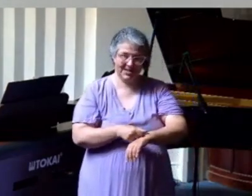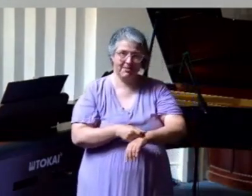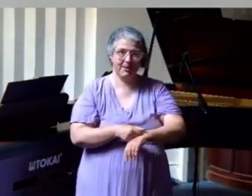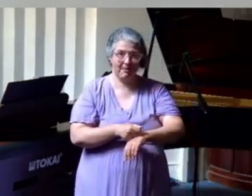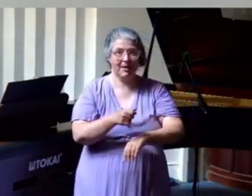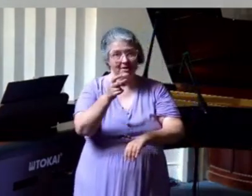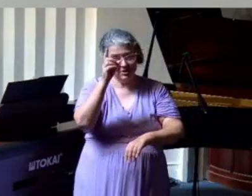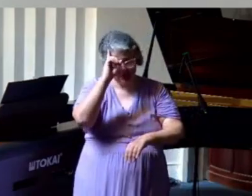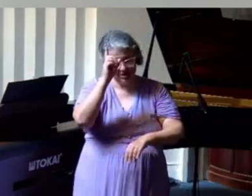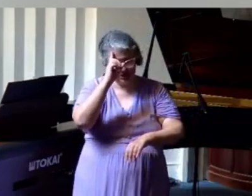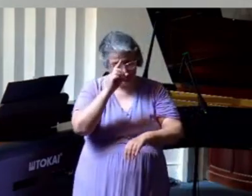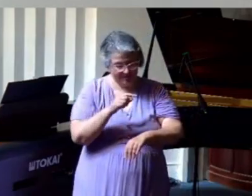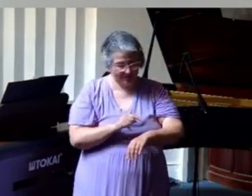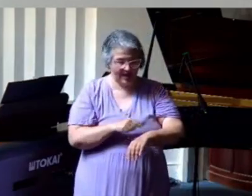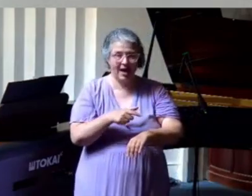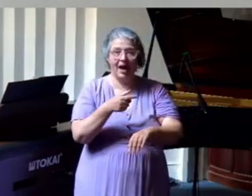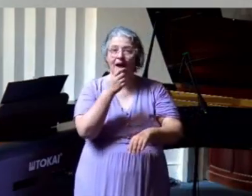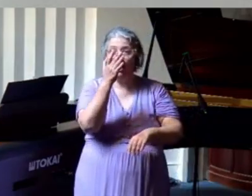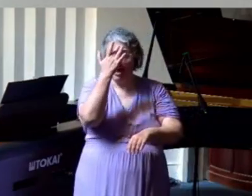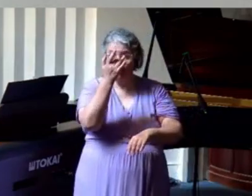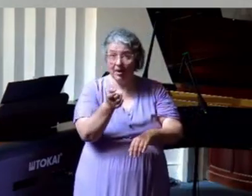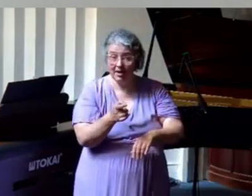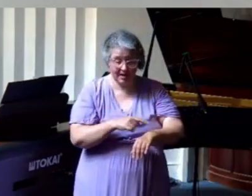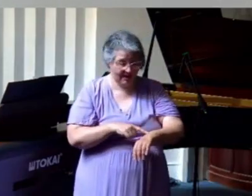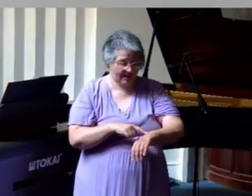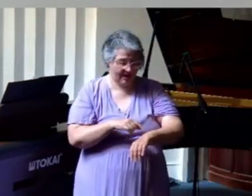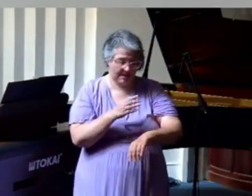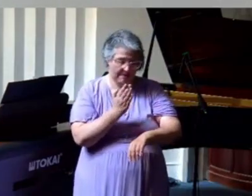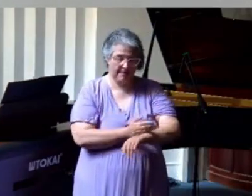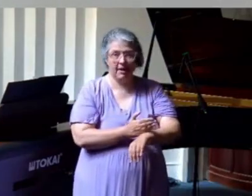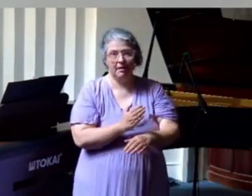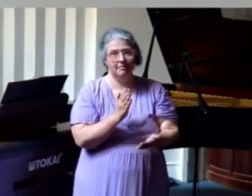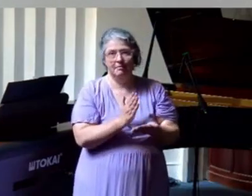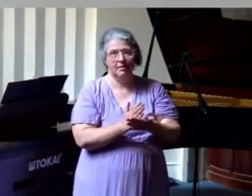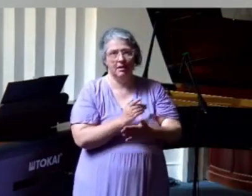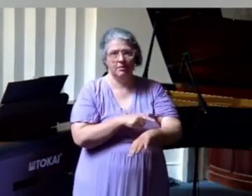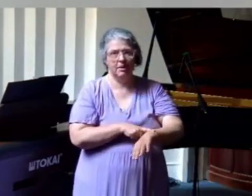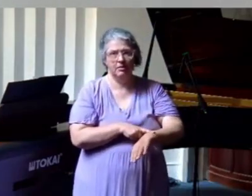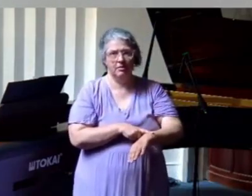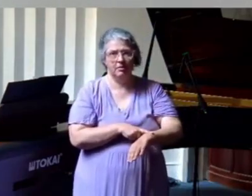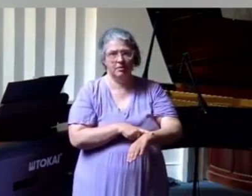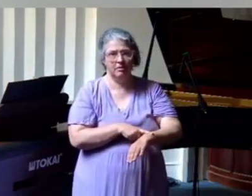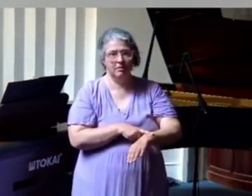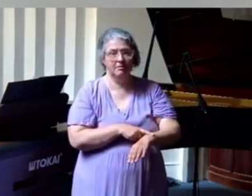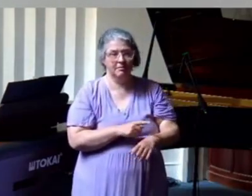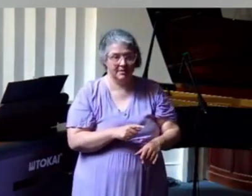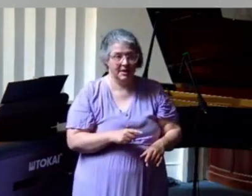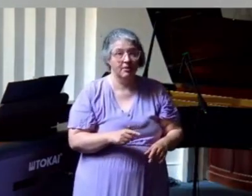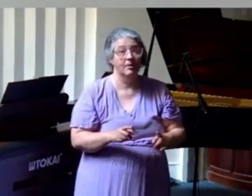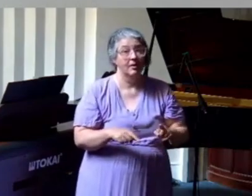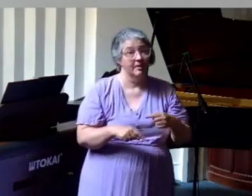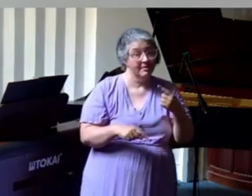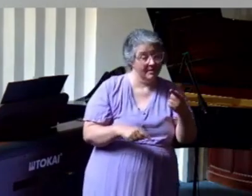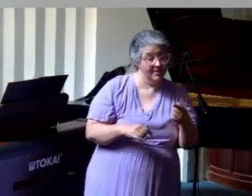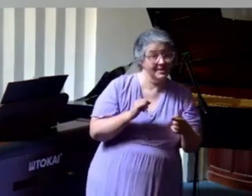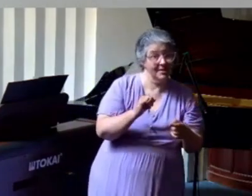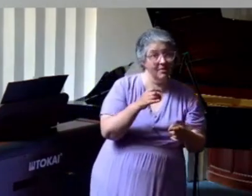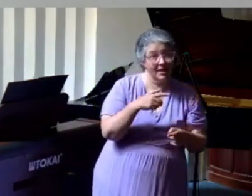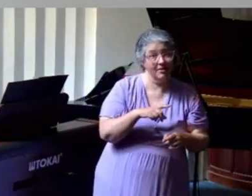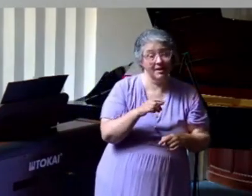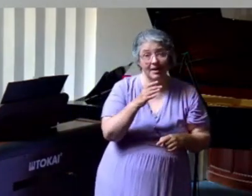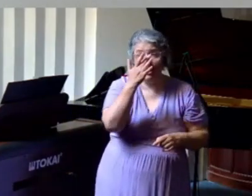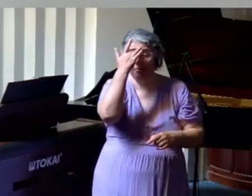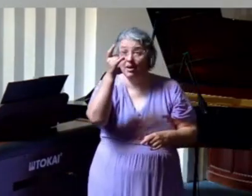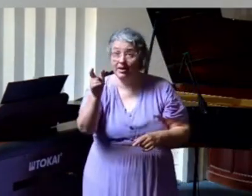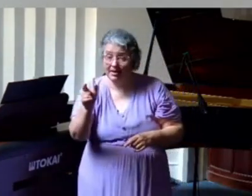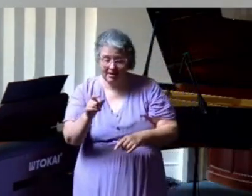esse reloginho e eu quiser que ele funcione na segunda-feira, me dê a hora na segunda-feira, então hoje à noite ou amanhã de manhã eu tenho que dar corda